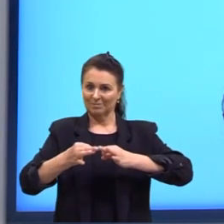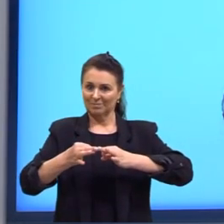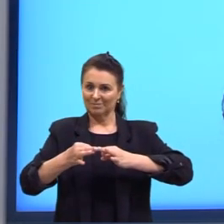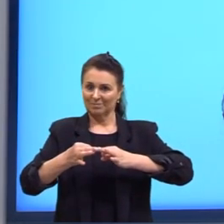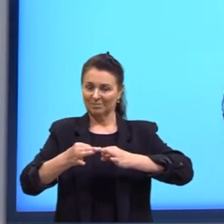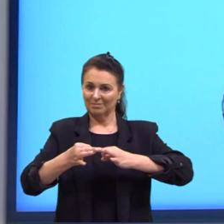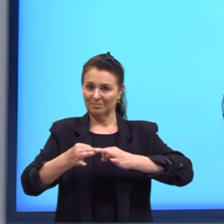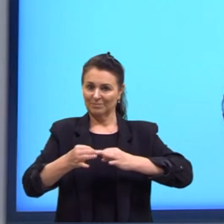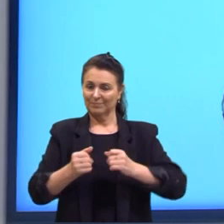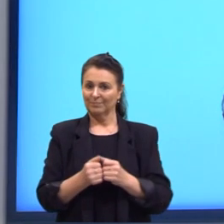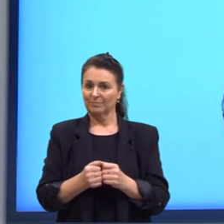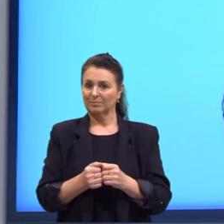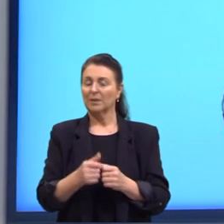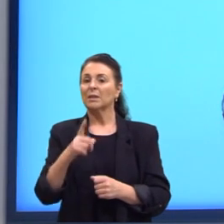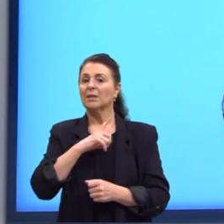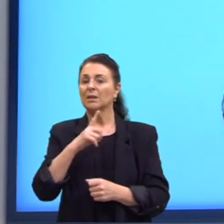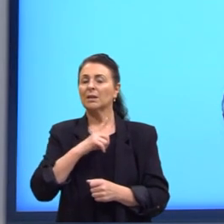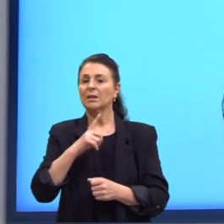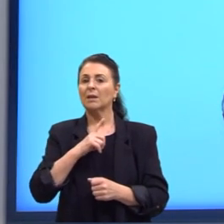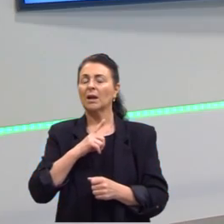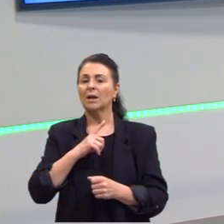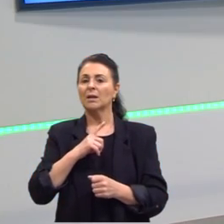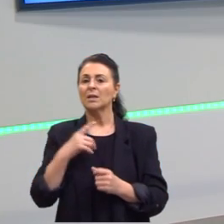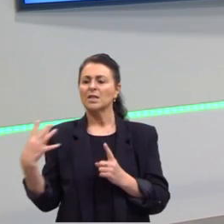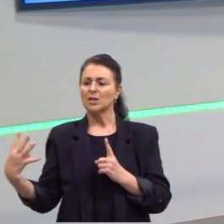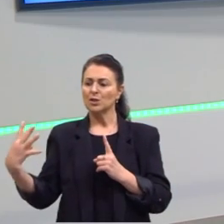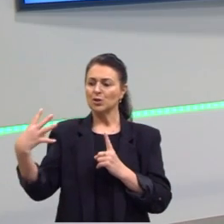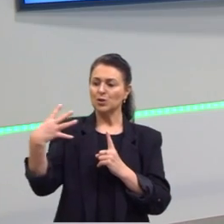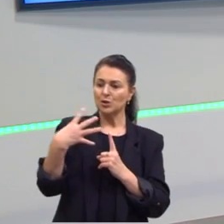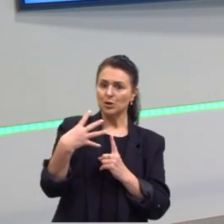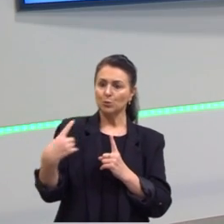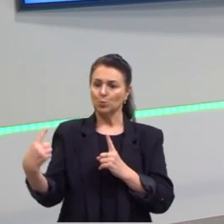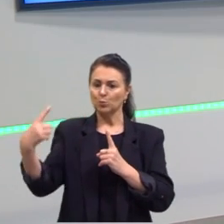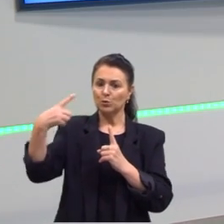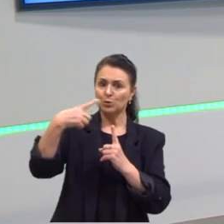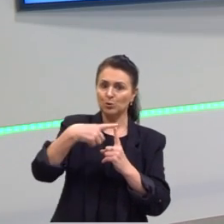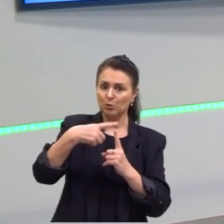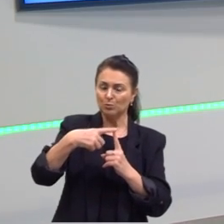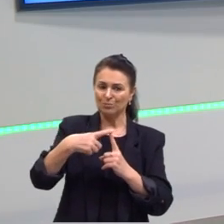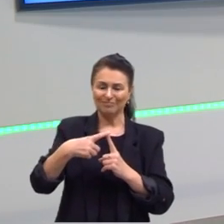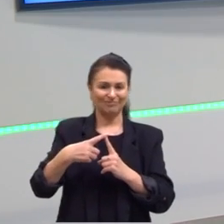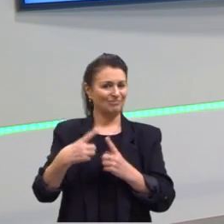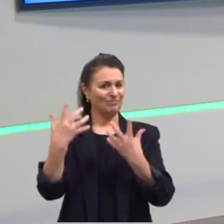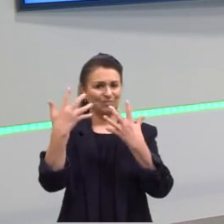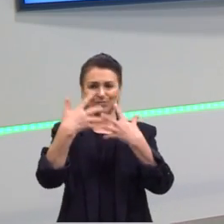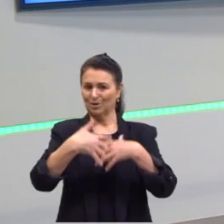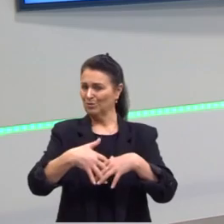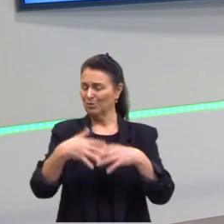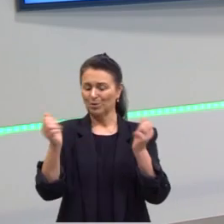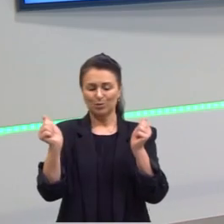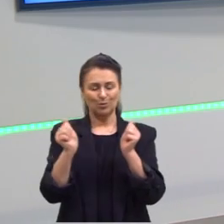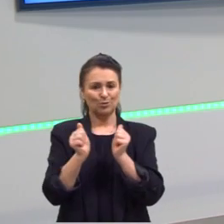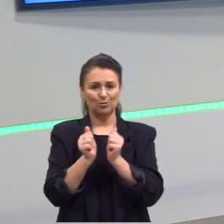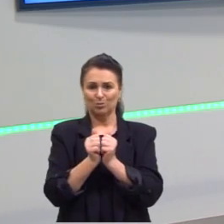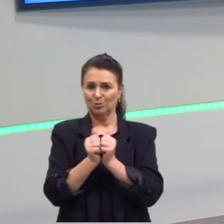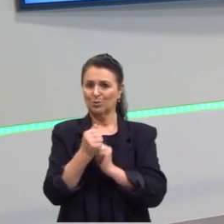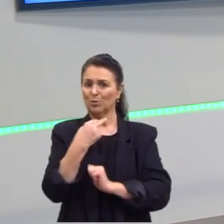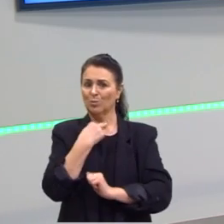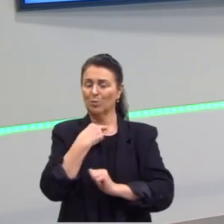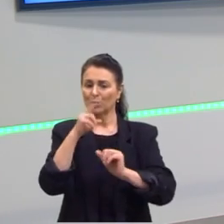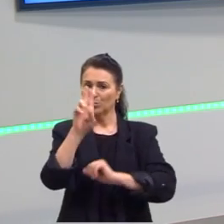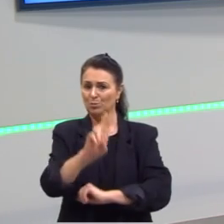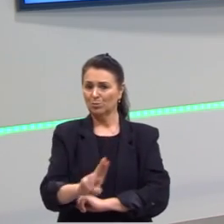então aqui a gente tem estilos que não funcionam juntos e por não funcionar